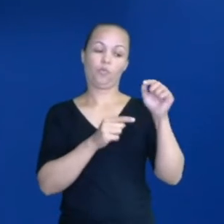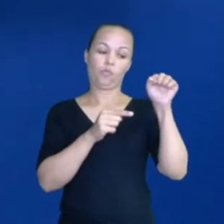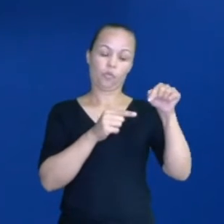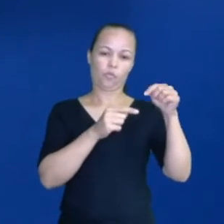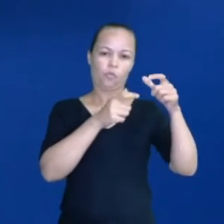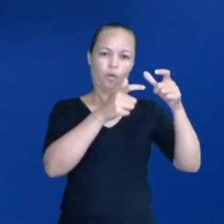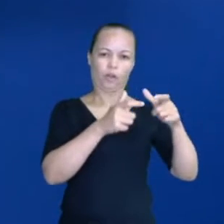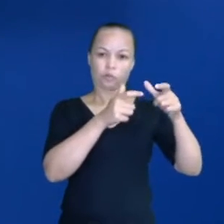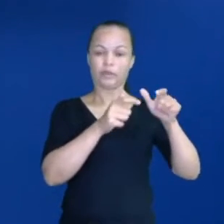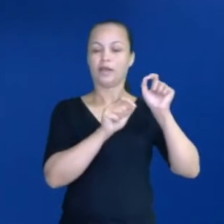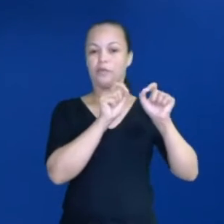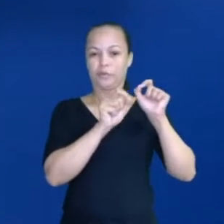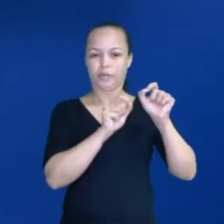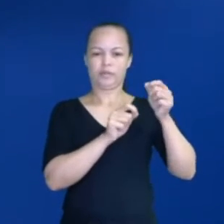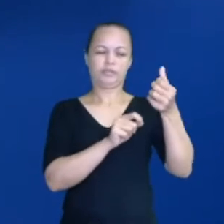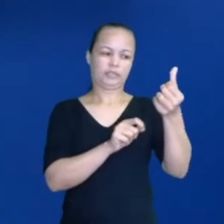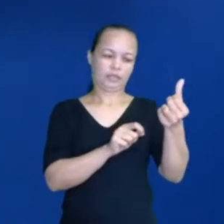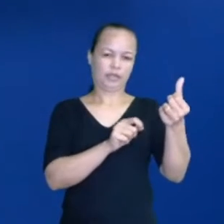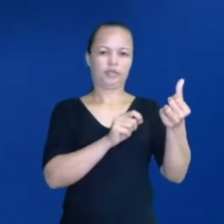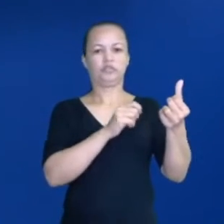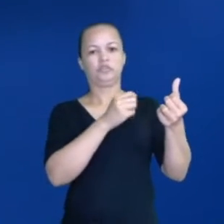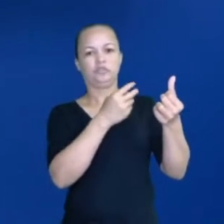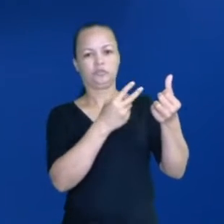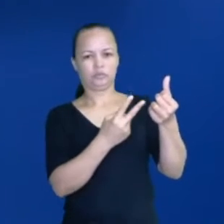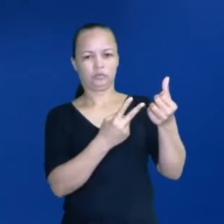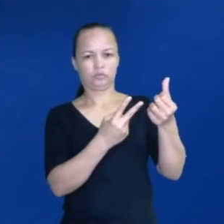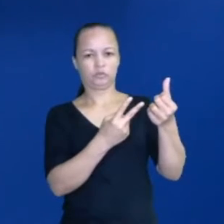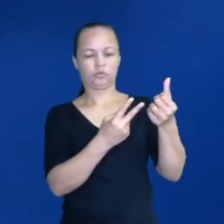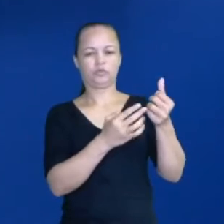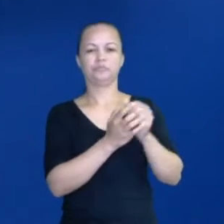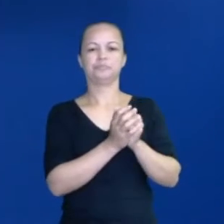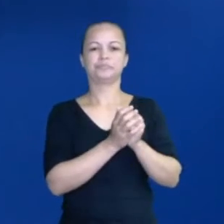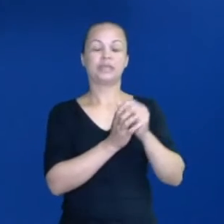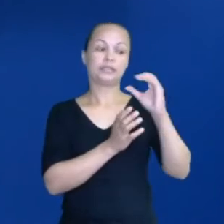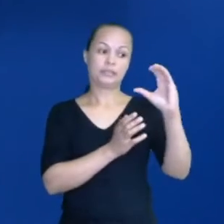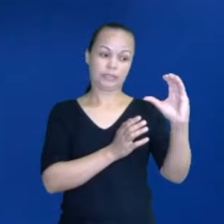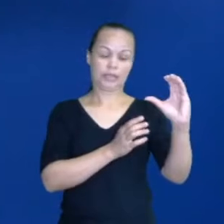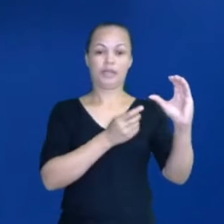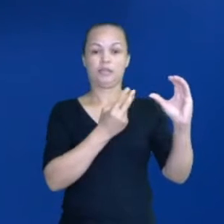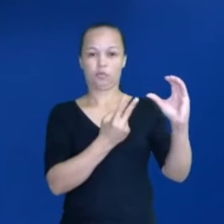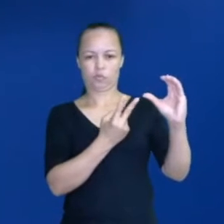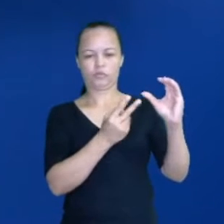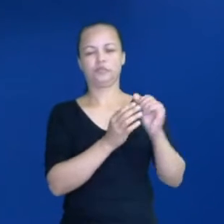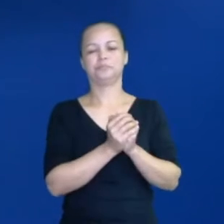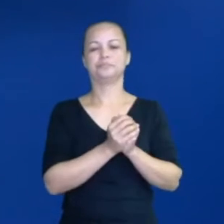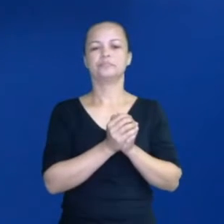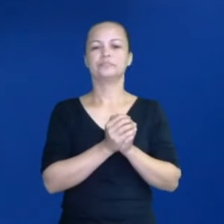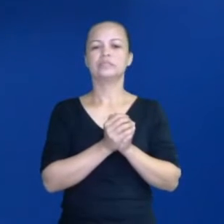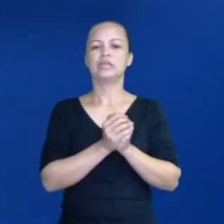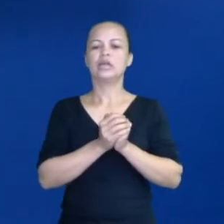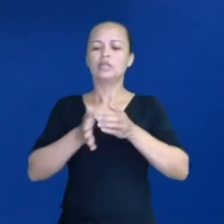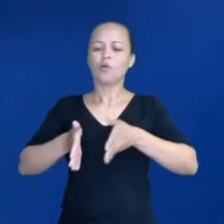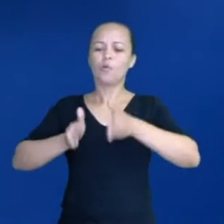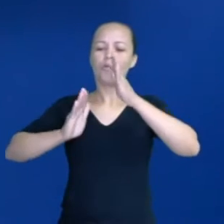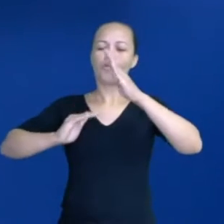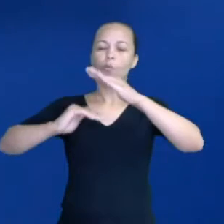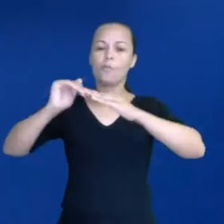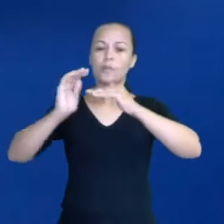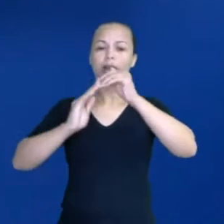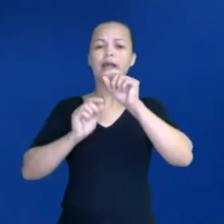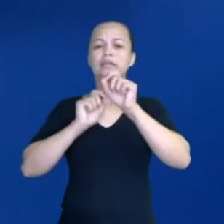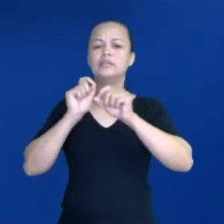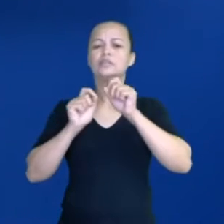C2. Entendeu? Qual é a localização do prédio? Ela está na linha E, na